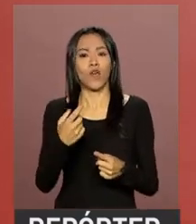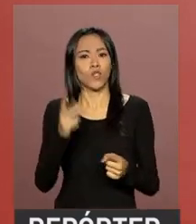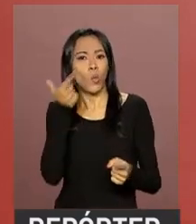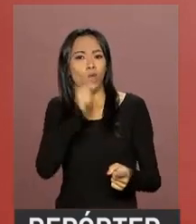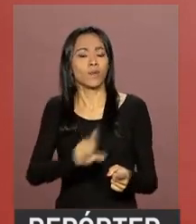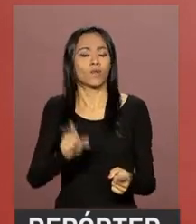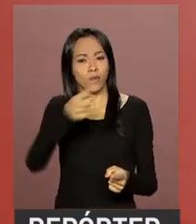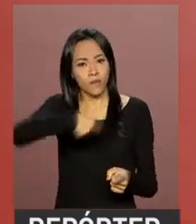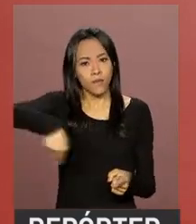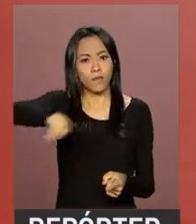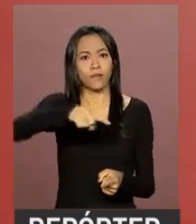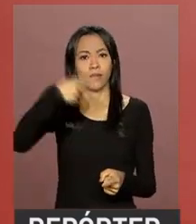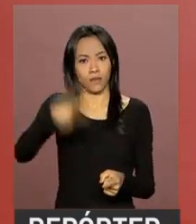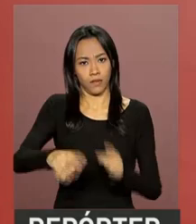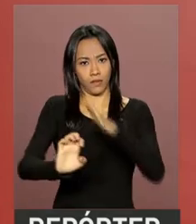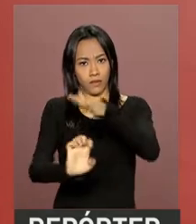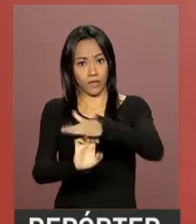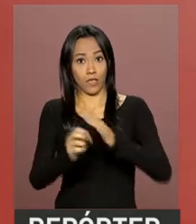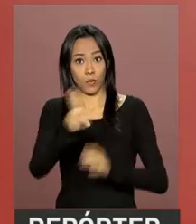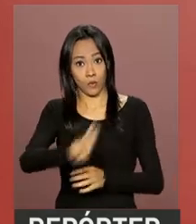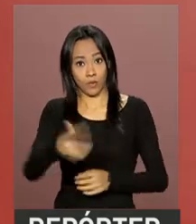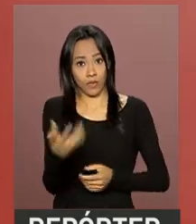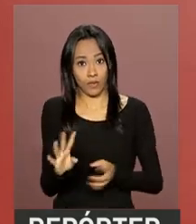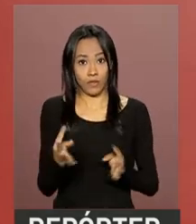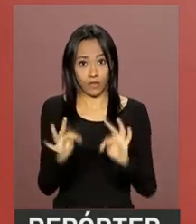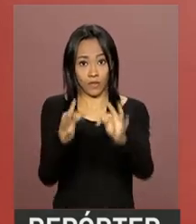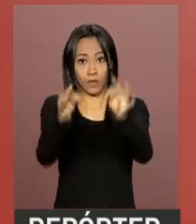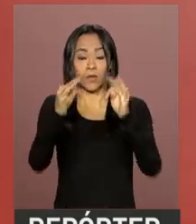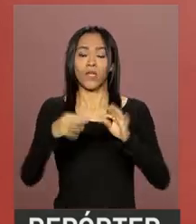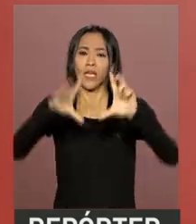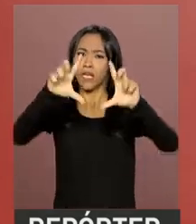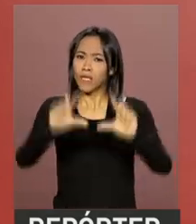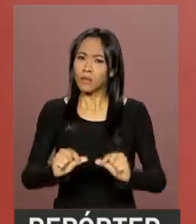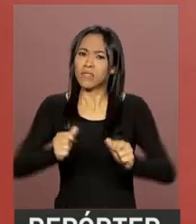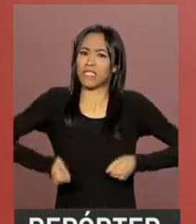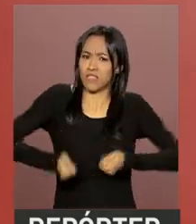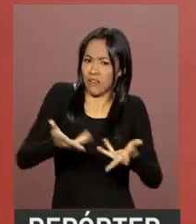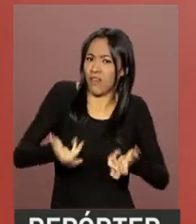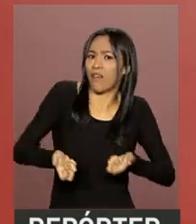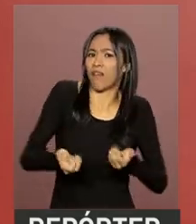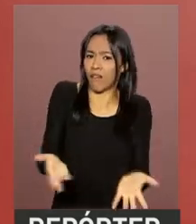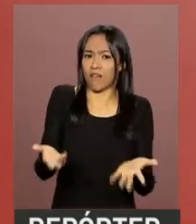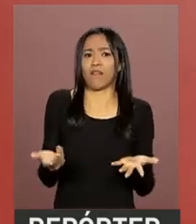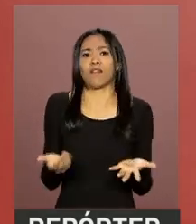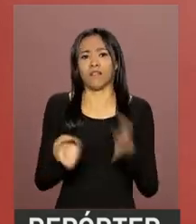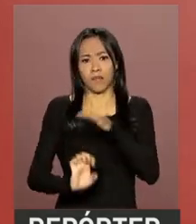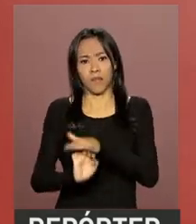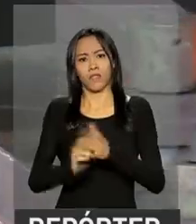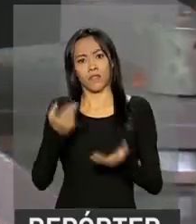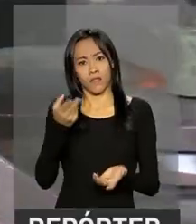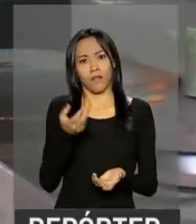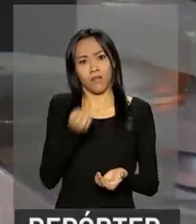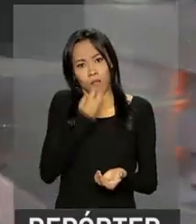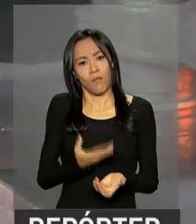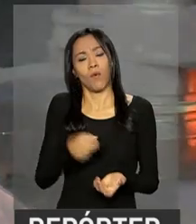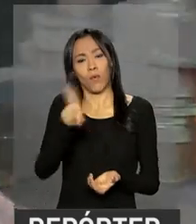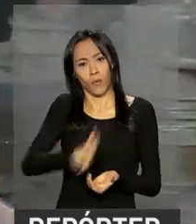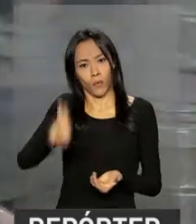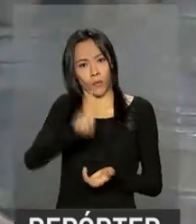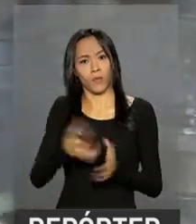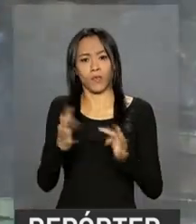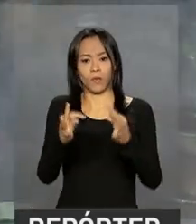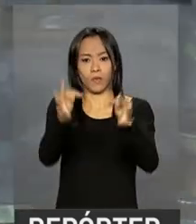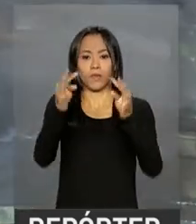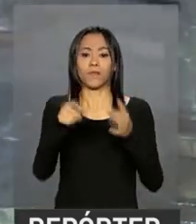consegue eh com a tecnologia reduzir custos de empresa entendeu então a tecnologia ela passa a ser mais necessária nesse tempo uma pesquisa de